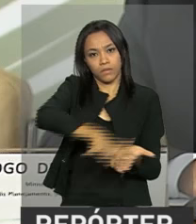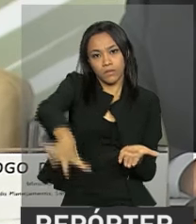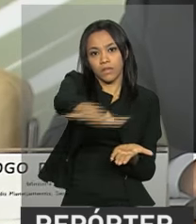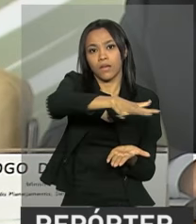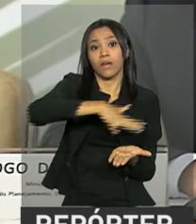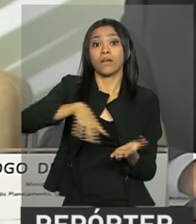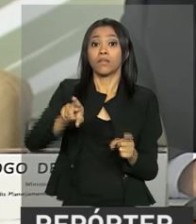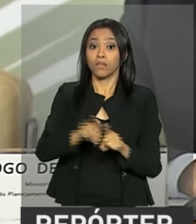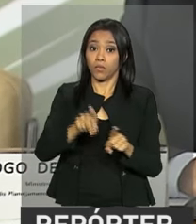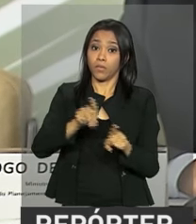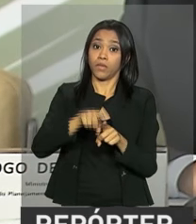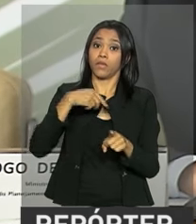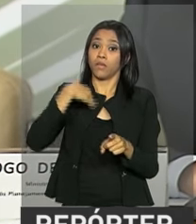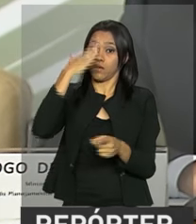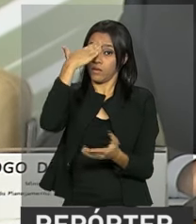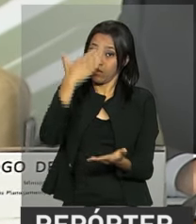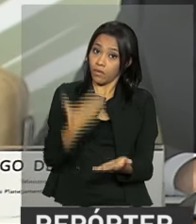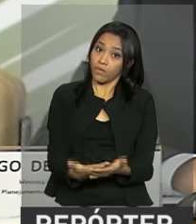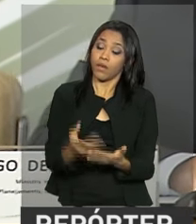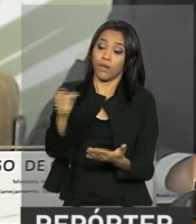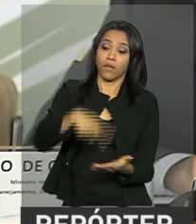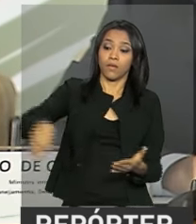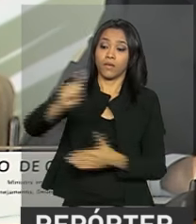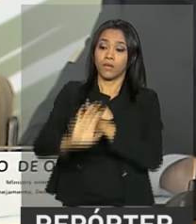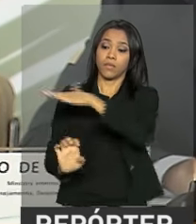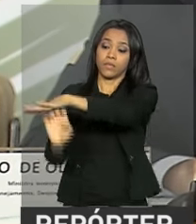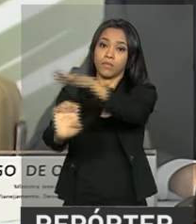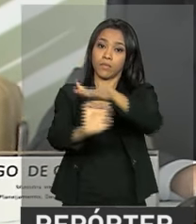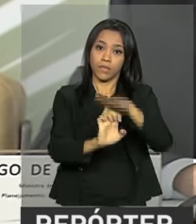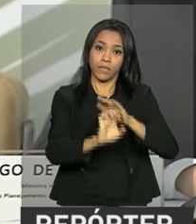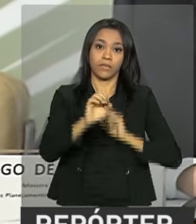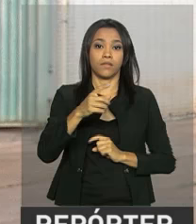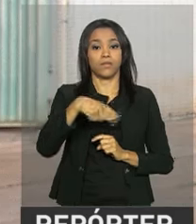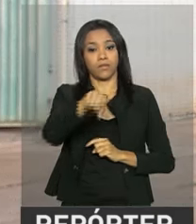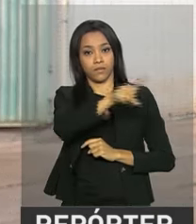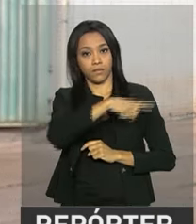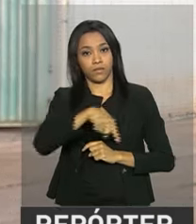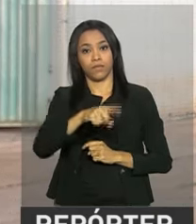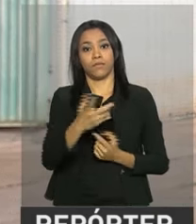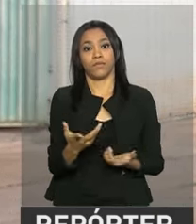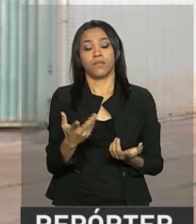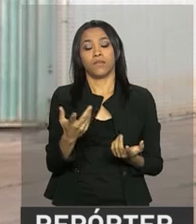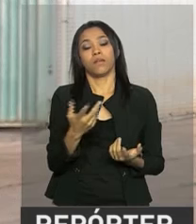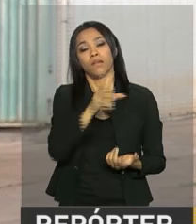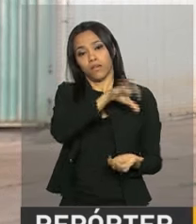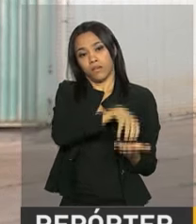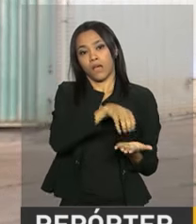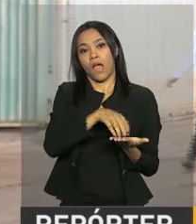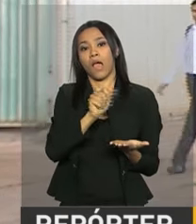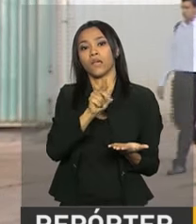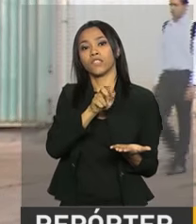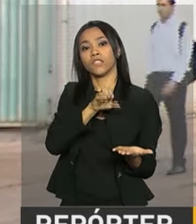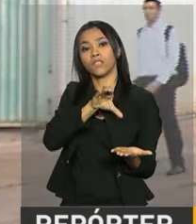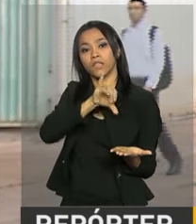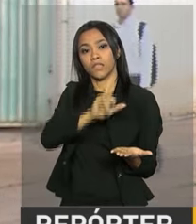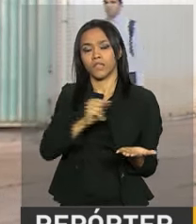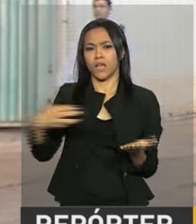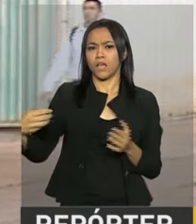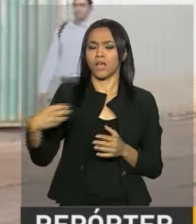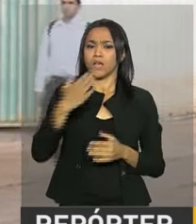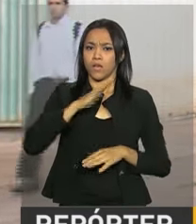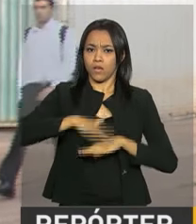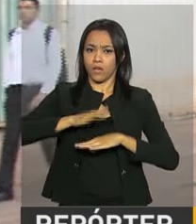maior confiabilidade entre os concessionários e as agências reguladoras. Segundo o Ministério do Planejamento, as novas regras para